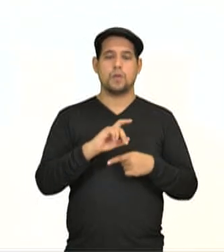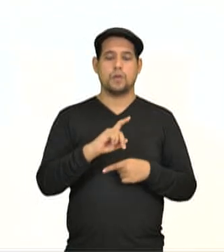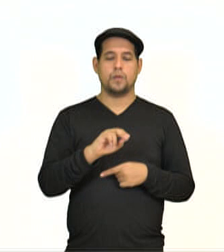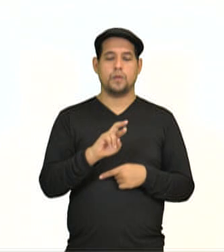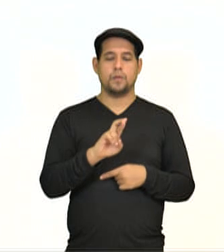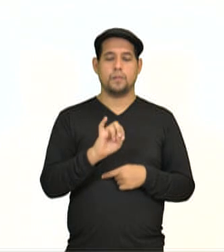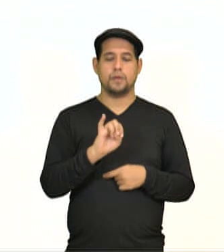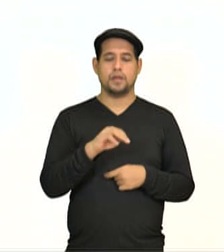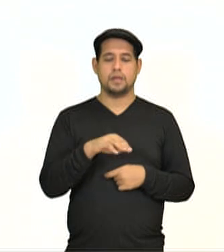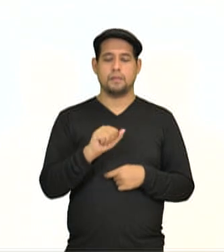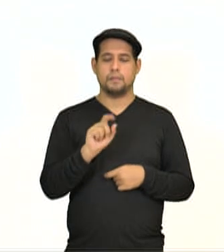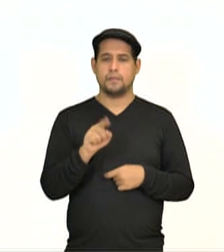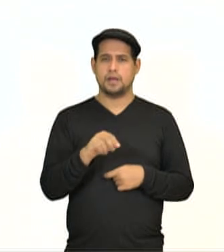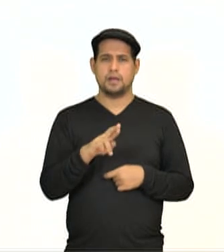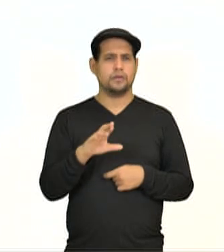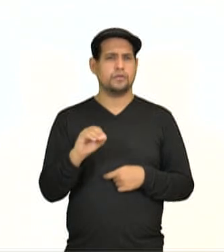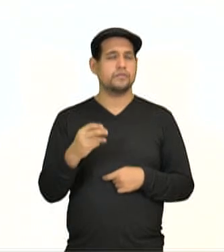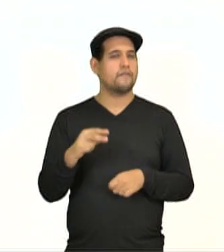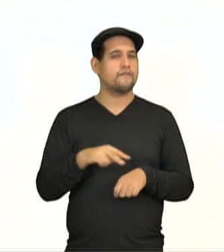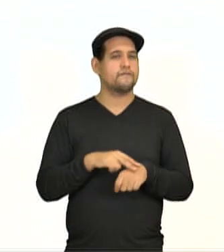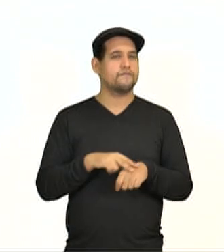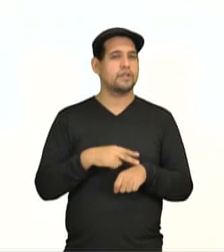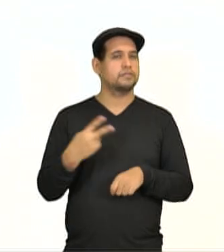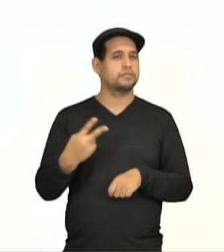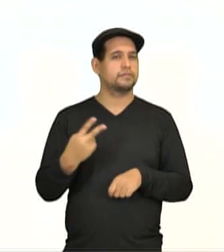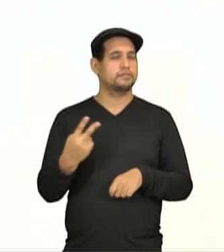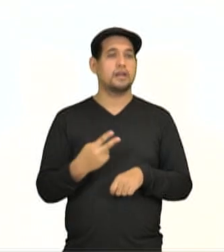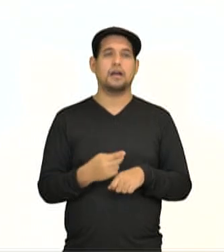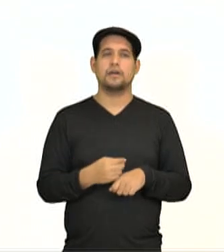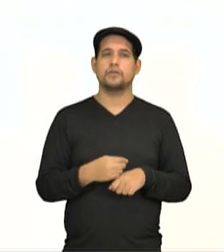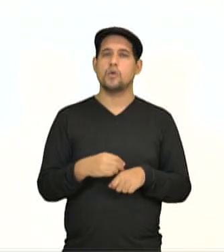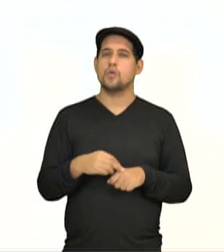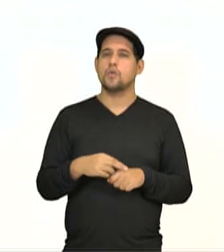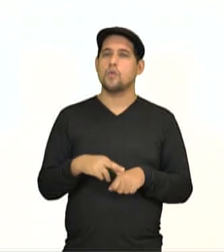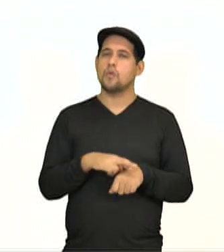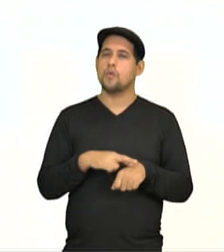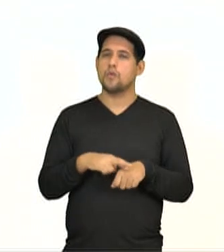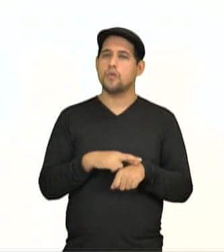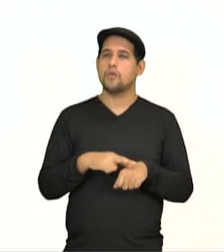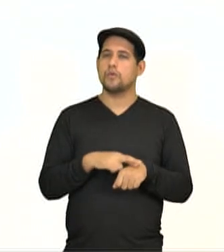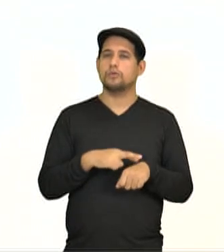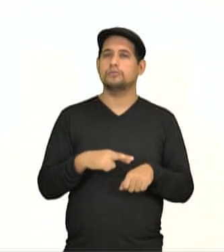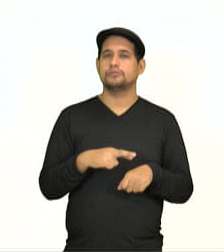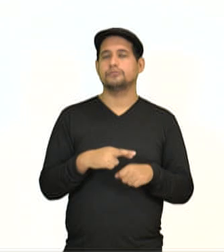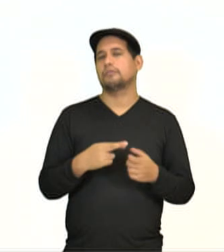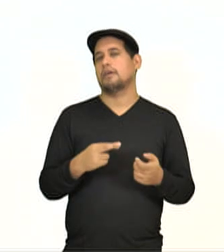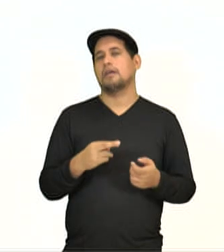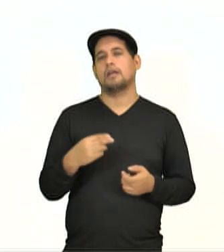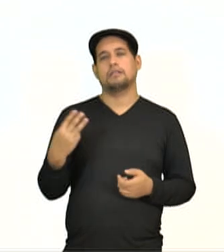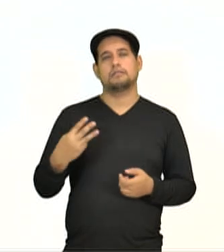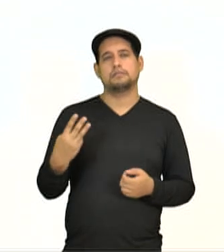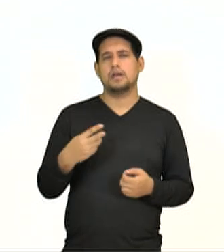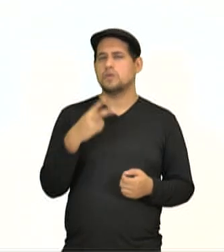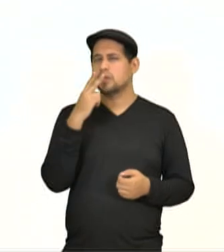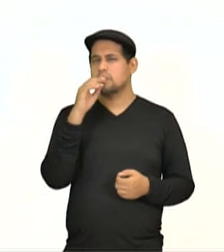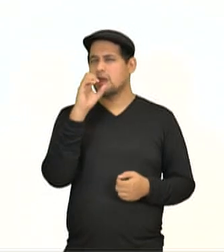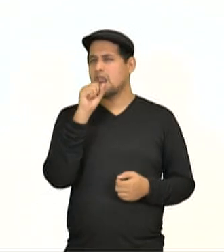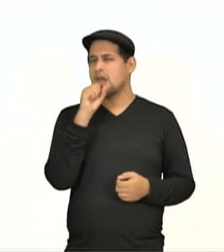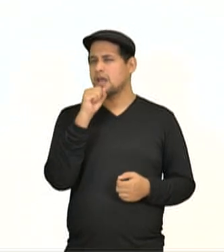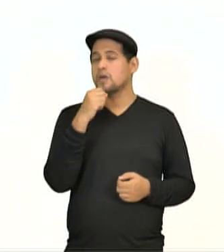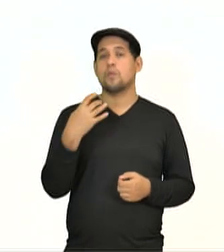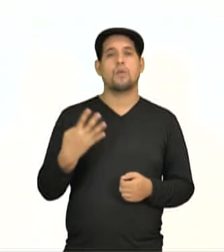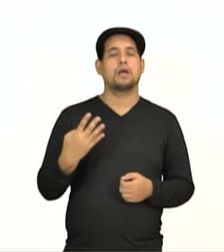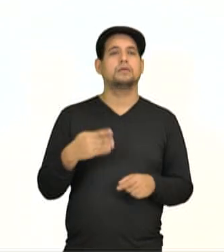os verdes carbonos secundários, esses roxinhos aqui terciário e essa corzinha interessante ali, parecendo um laranjado,